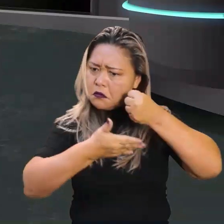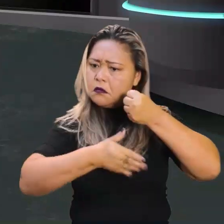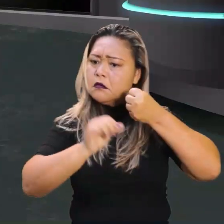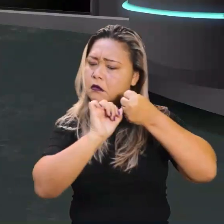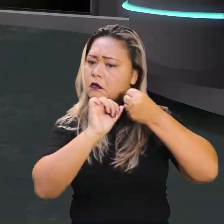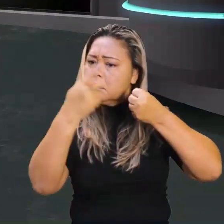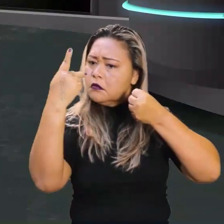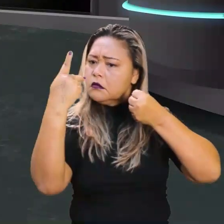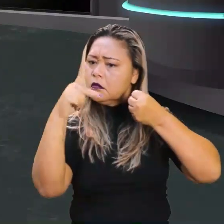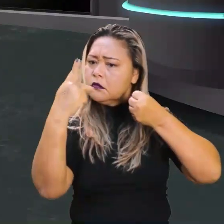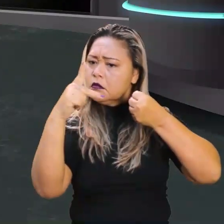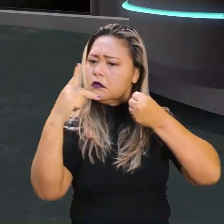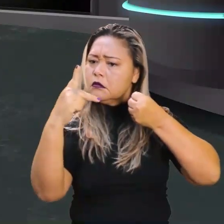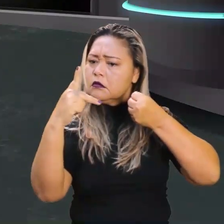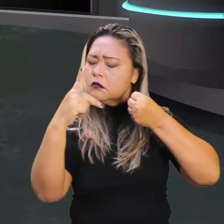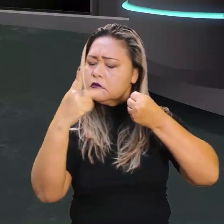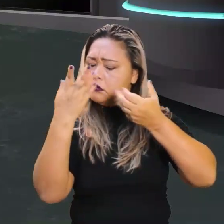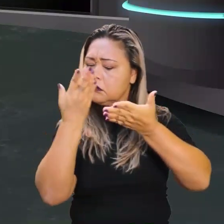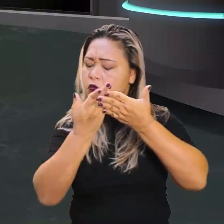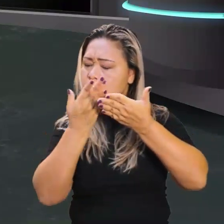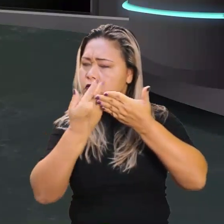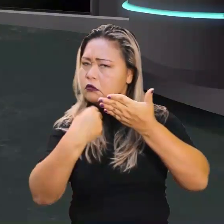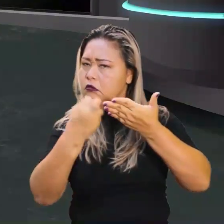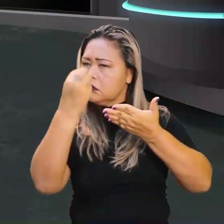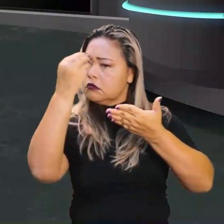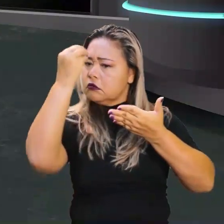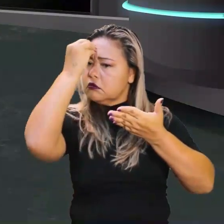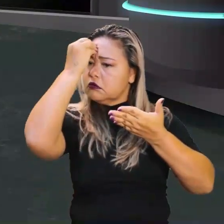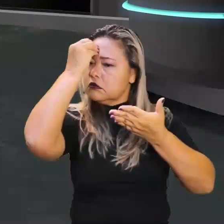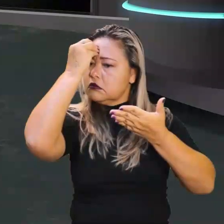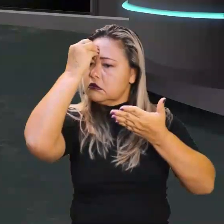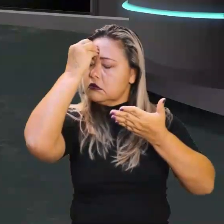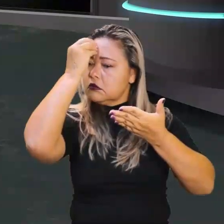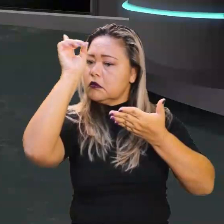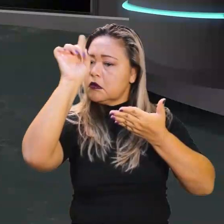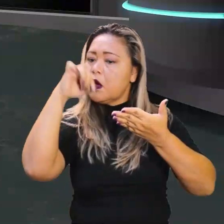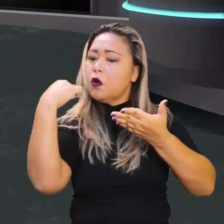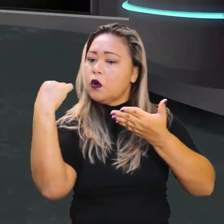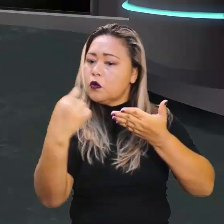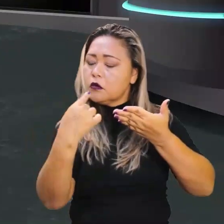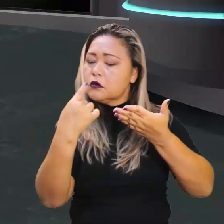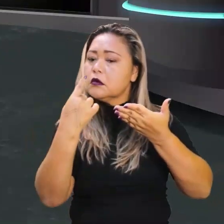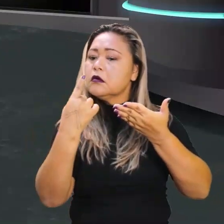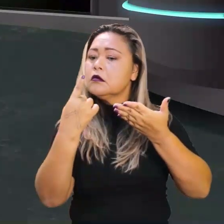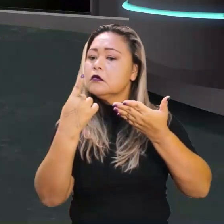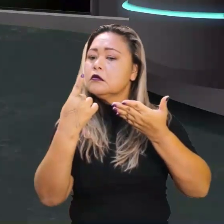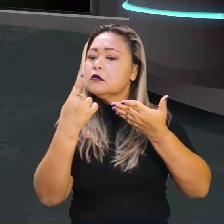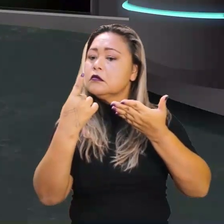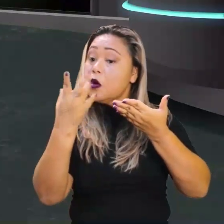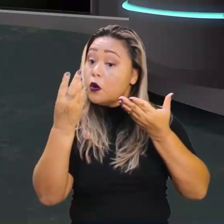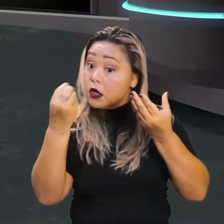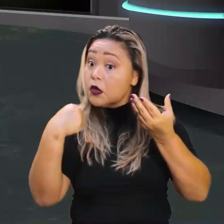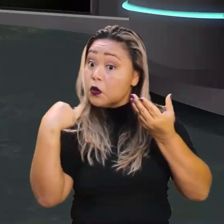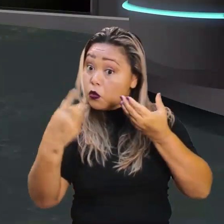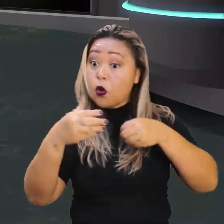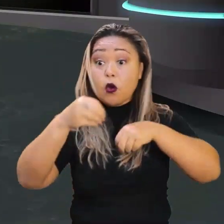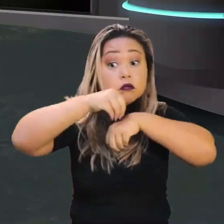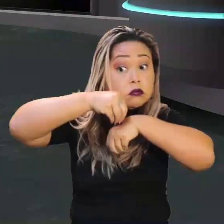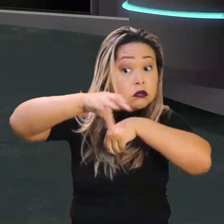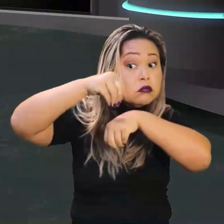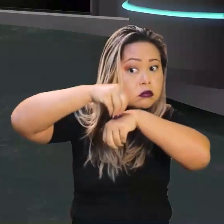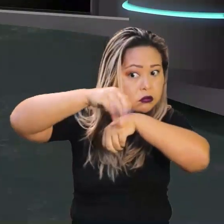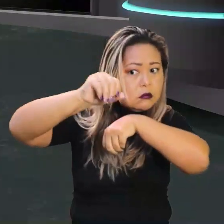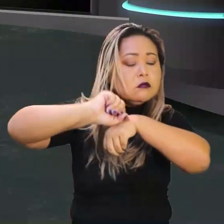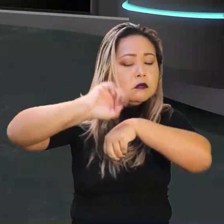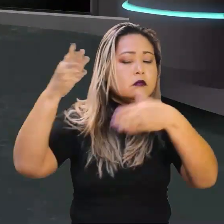fundamentado nos seus estudos, na sua memória, aquilo que nós procuramos passar para vocês hoje, nessa aula